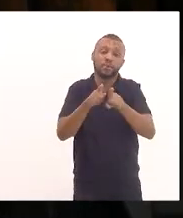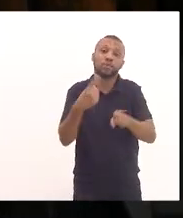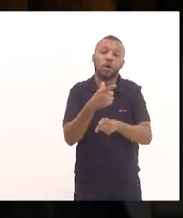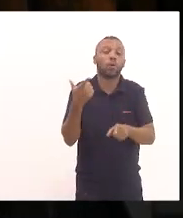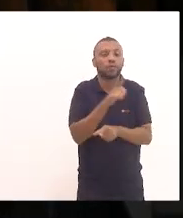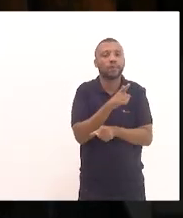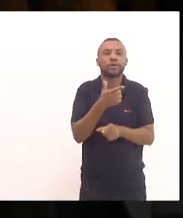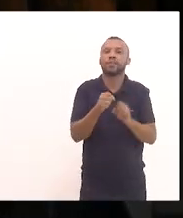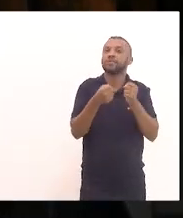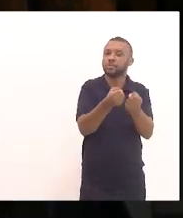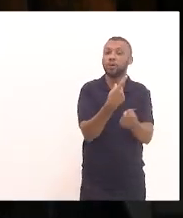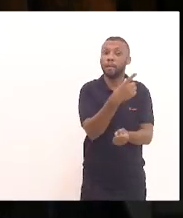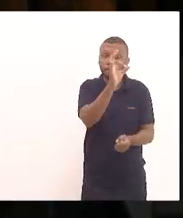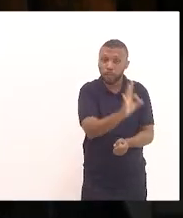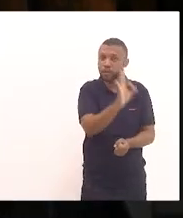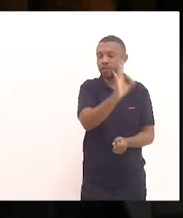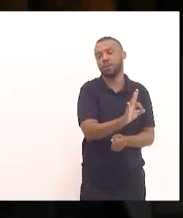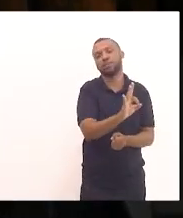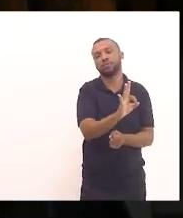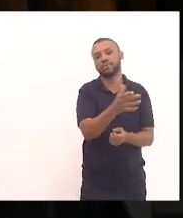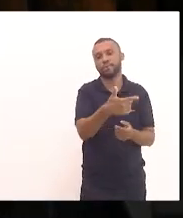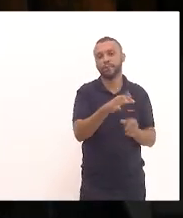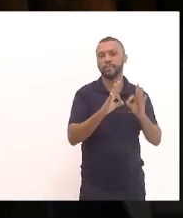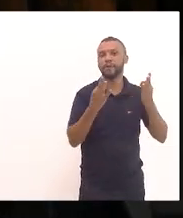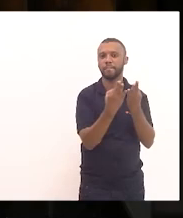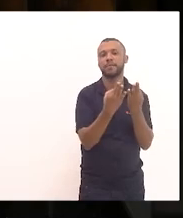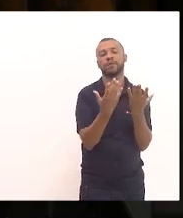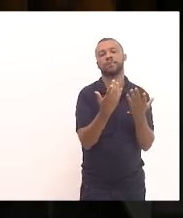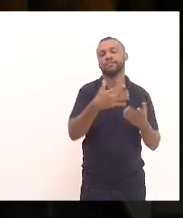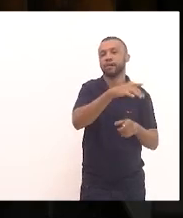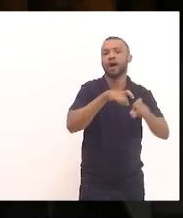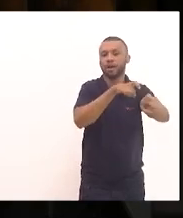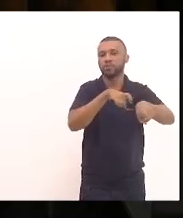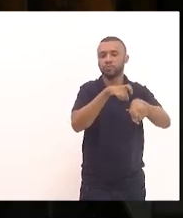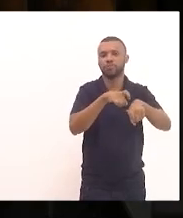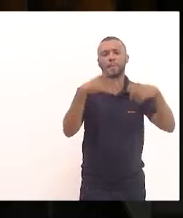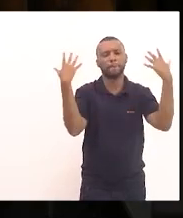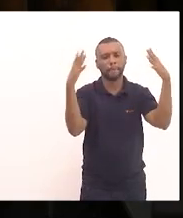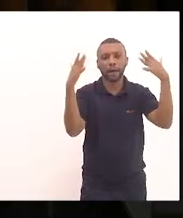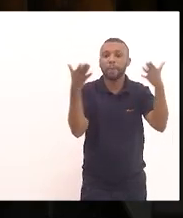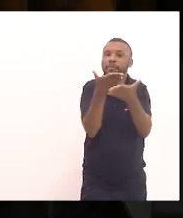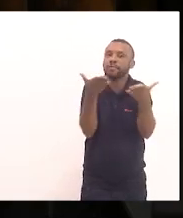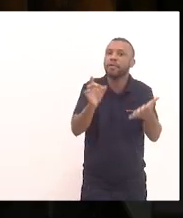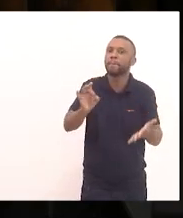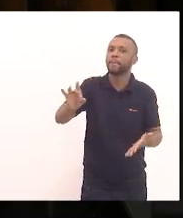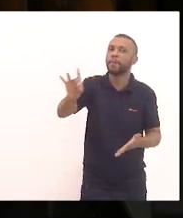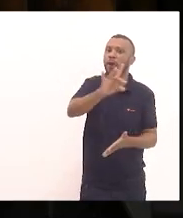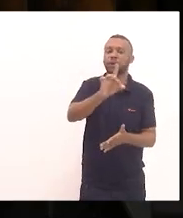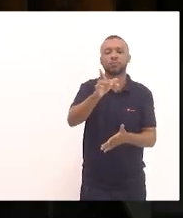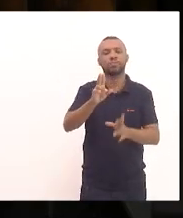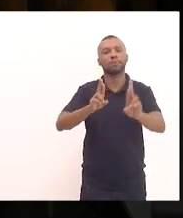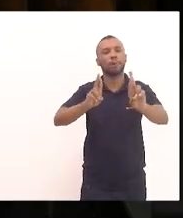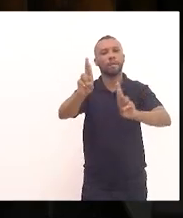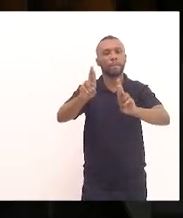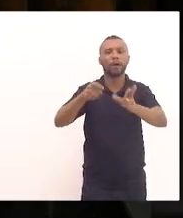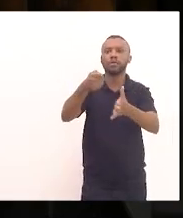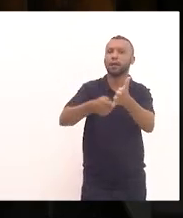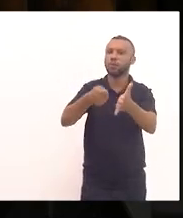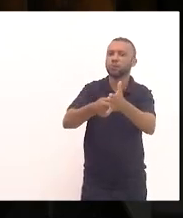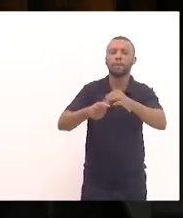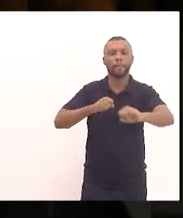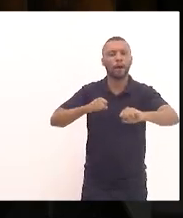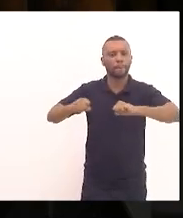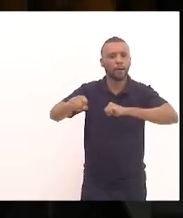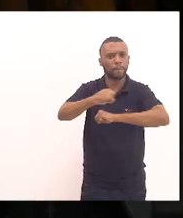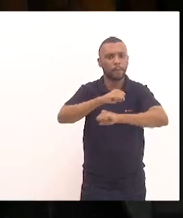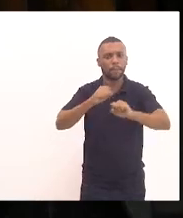familiar. É o que esse projeto faz, é o que faremos. Parabéns vocês que estão na ponta, que estão na luta, que